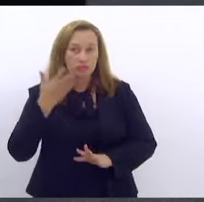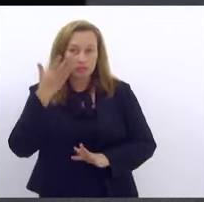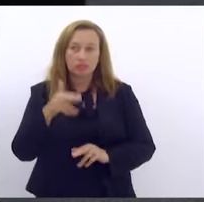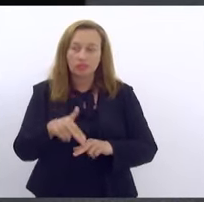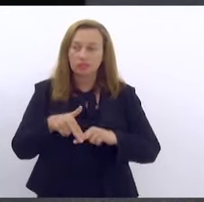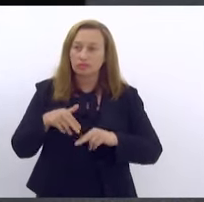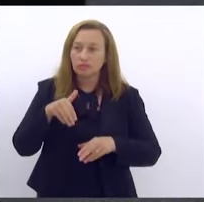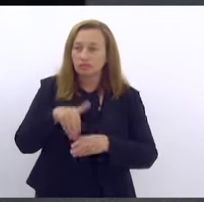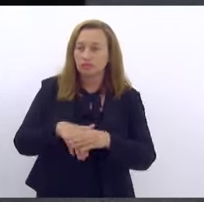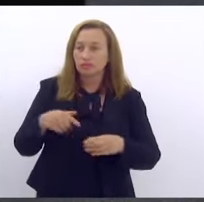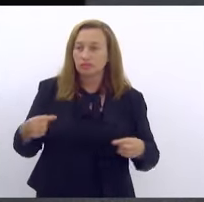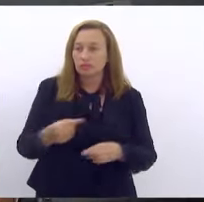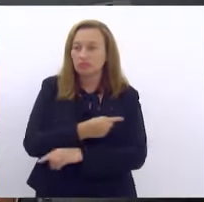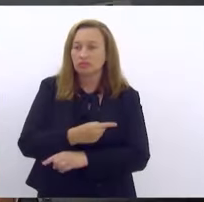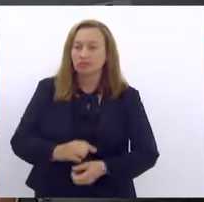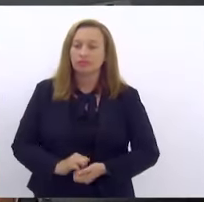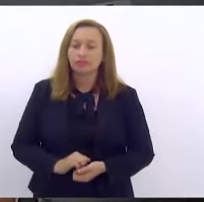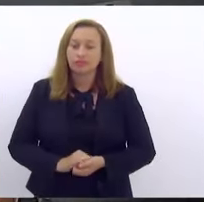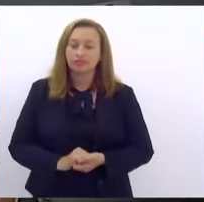nosso voto contrário.